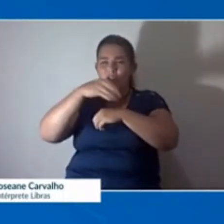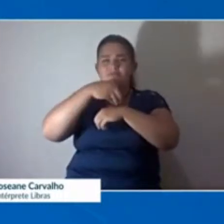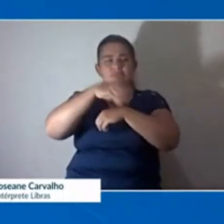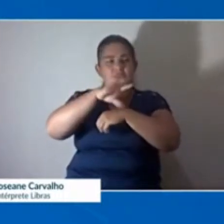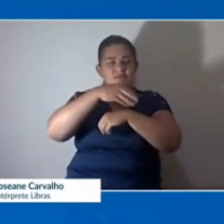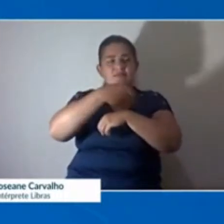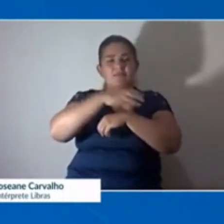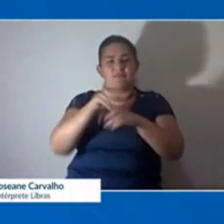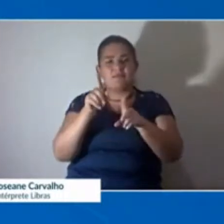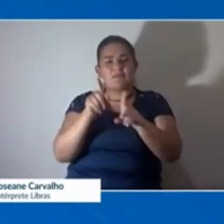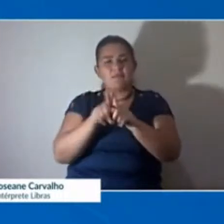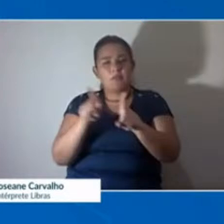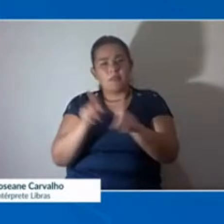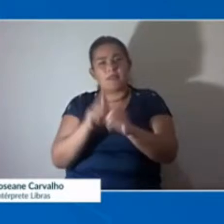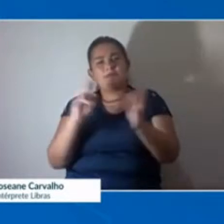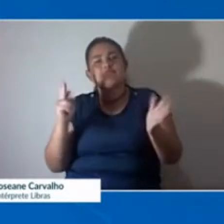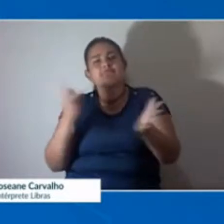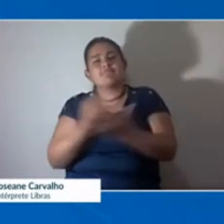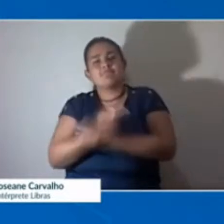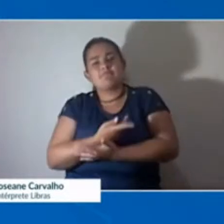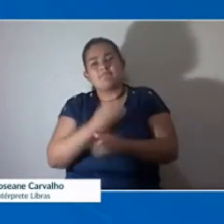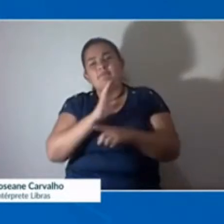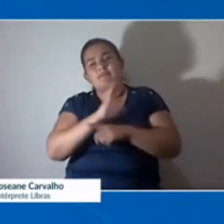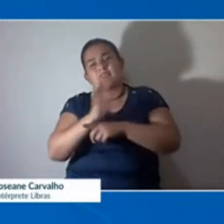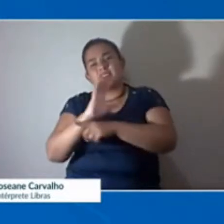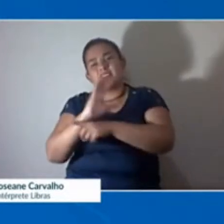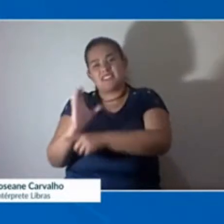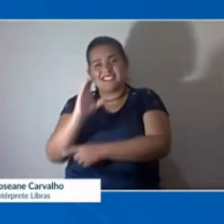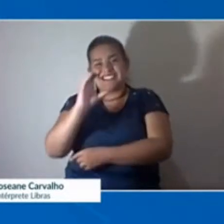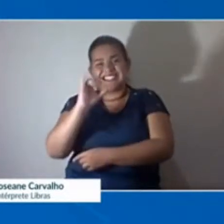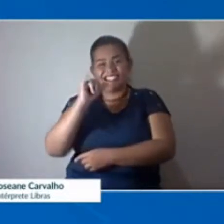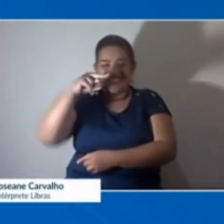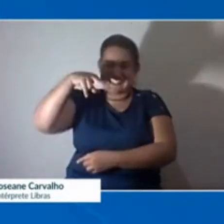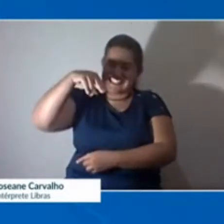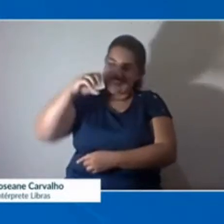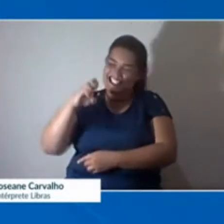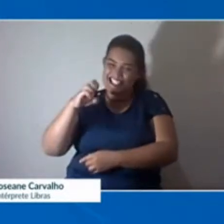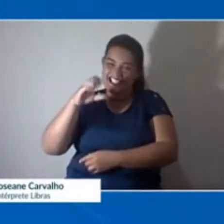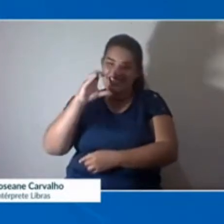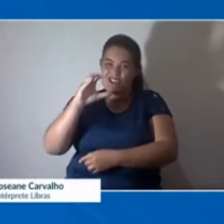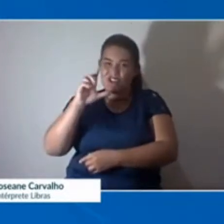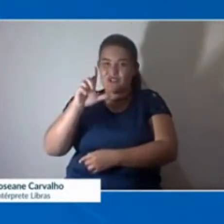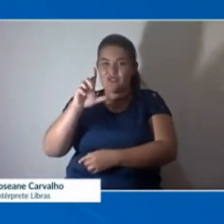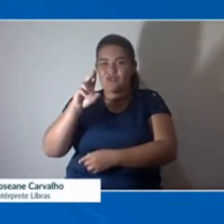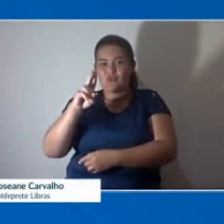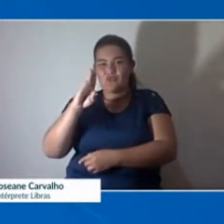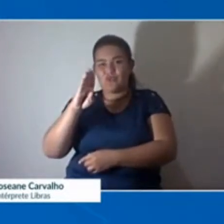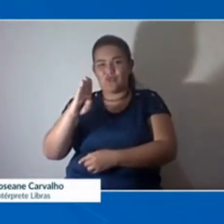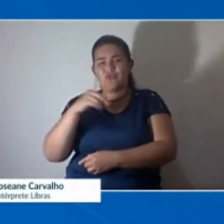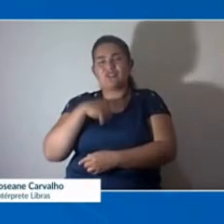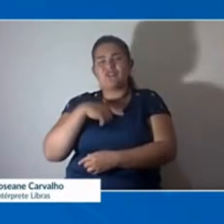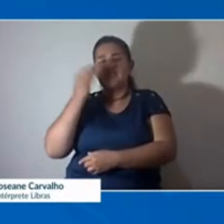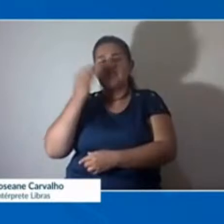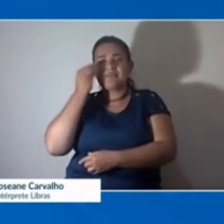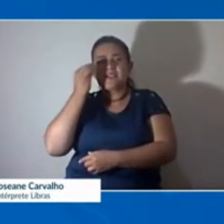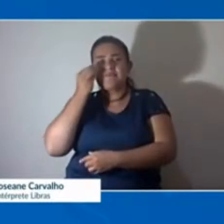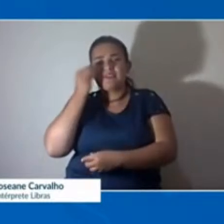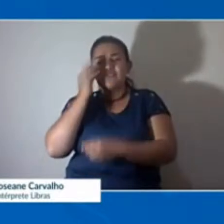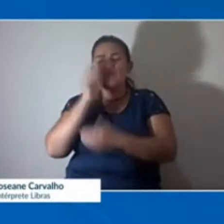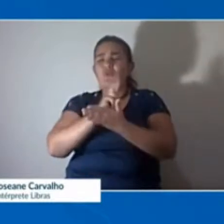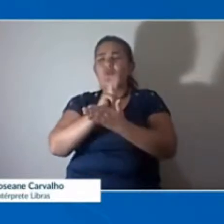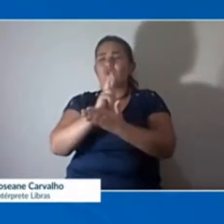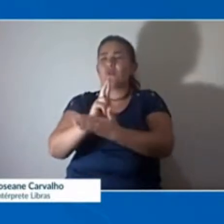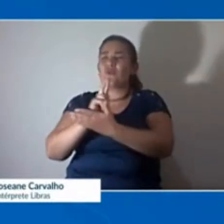tem feito sessões de cineclube. Nessas sessões a gente experimentou um monte de recurso para ver como é que as